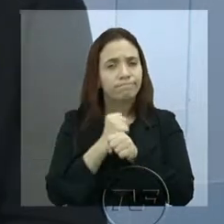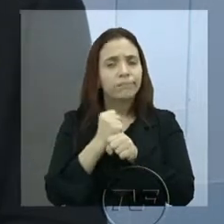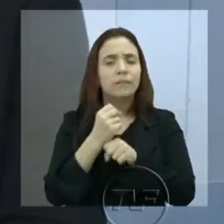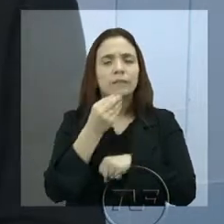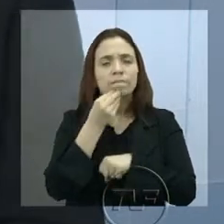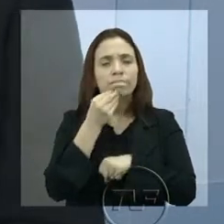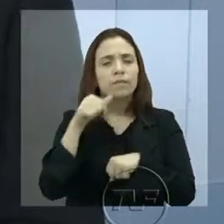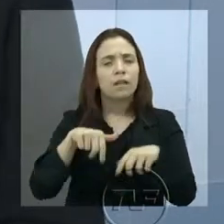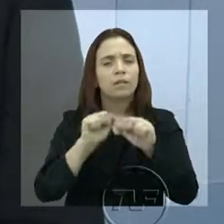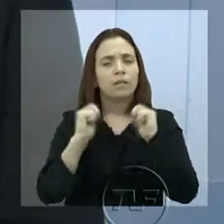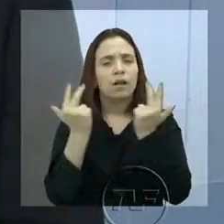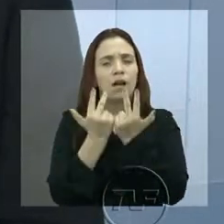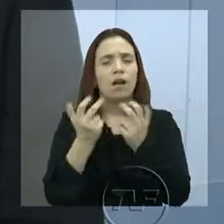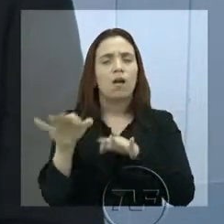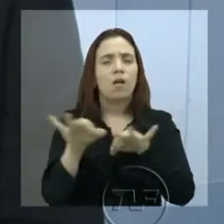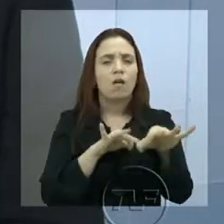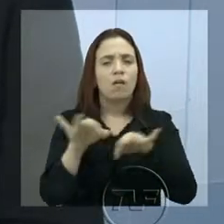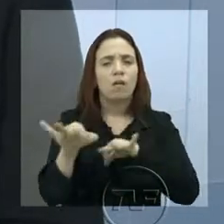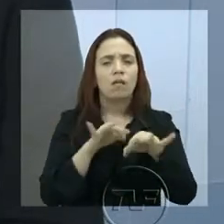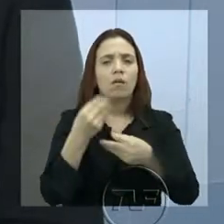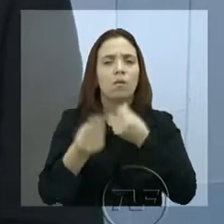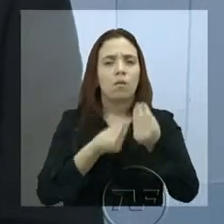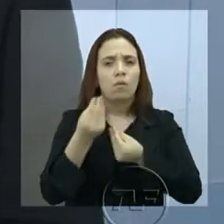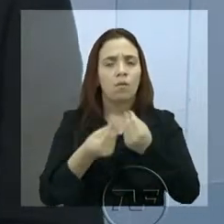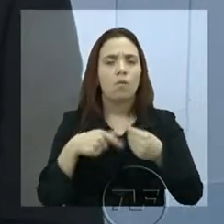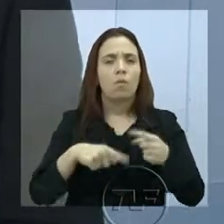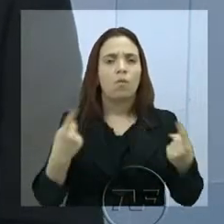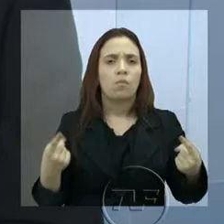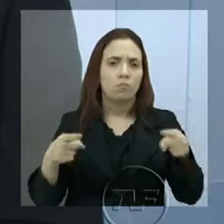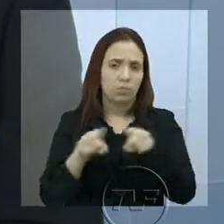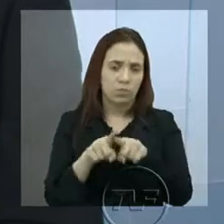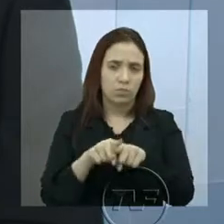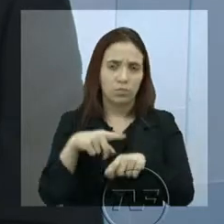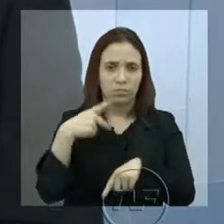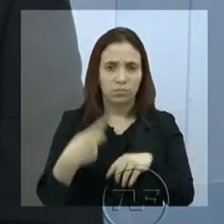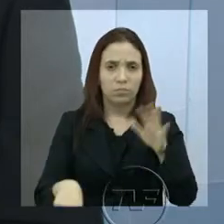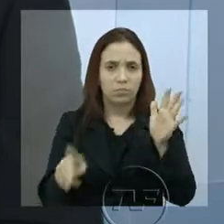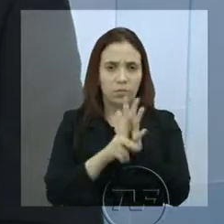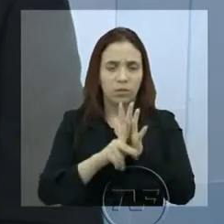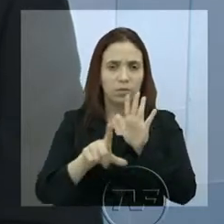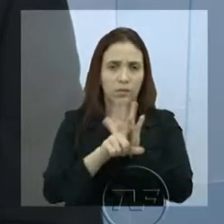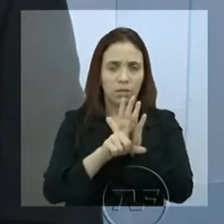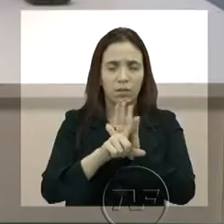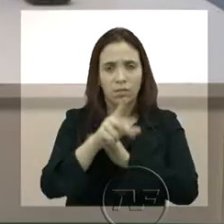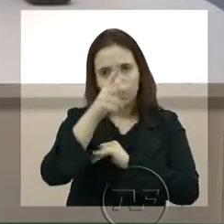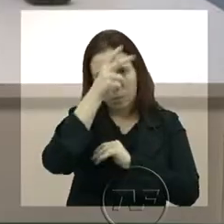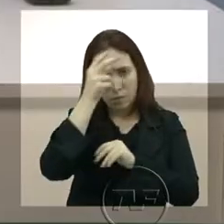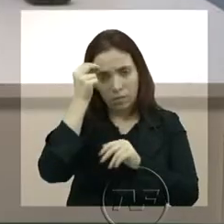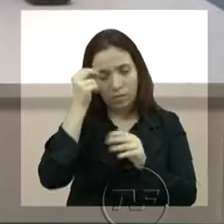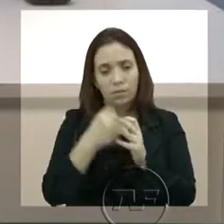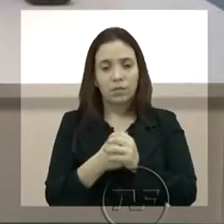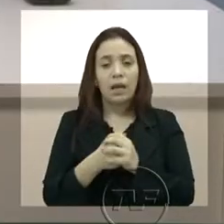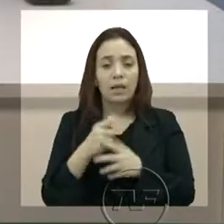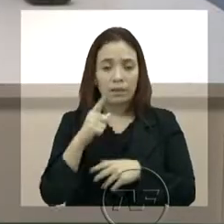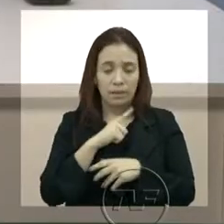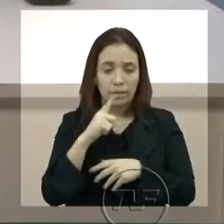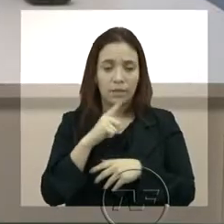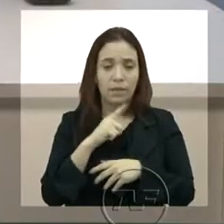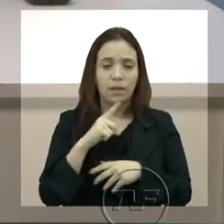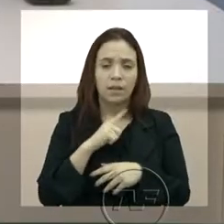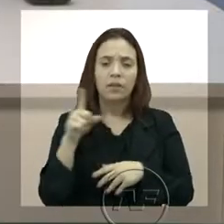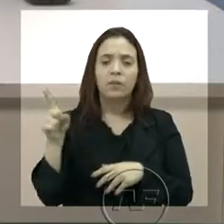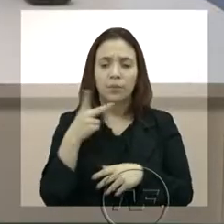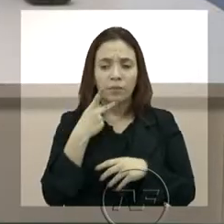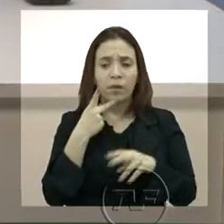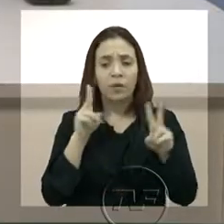programa específico sobre essas questões municipalistas, né, Paulo? A comissão, existe uma comissão, você falou de um tema